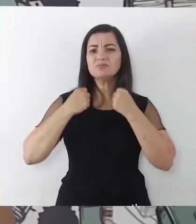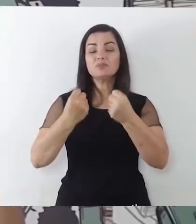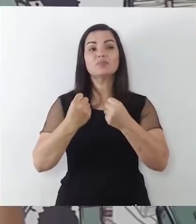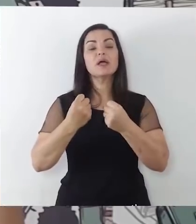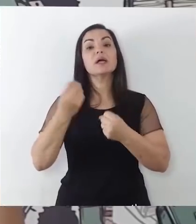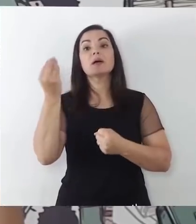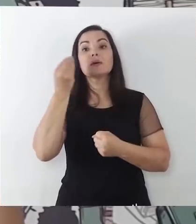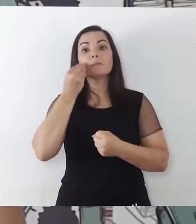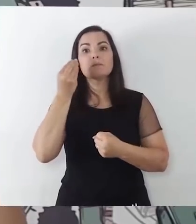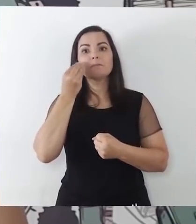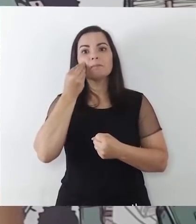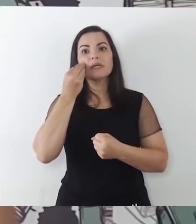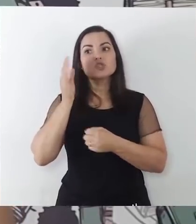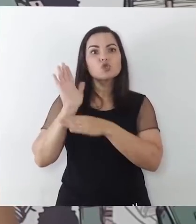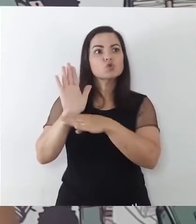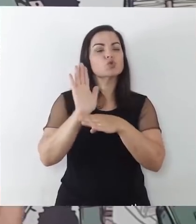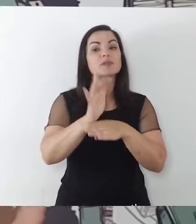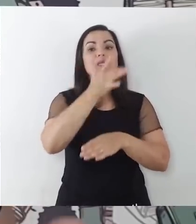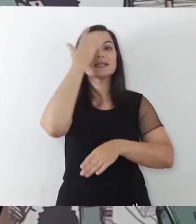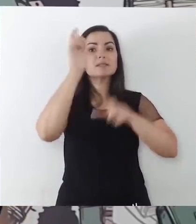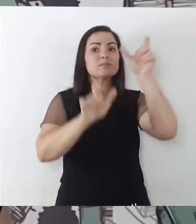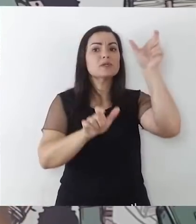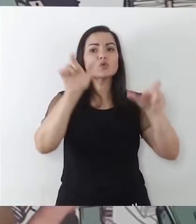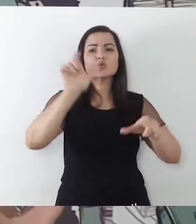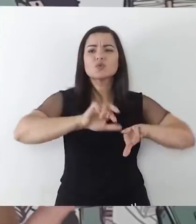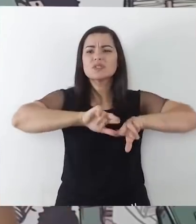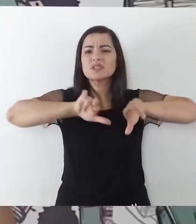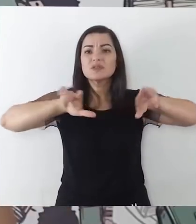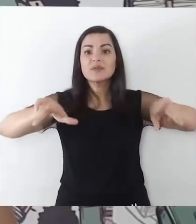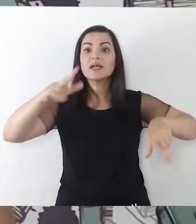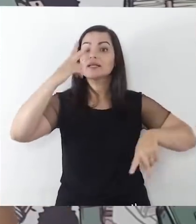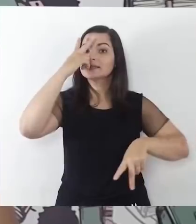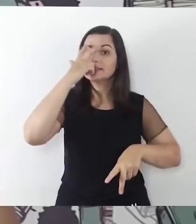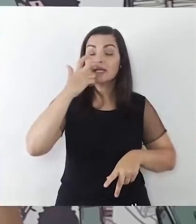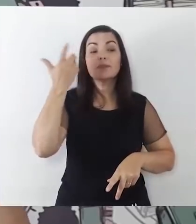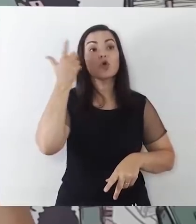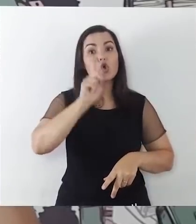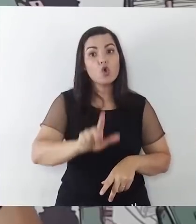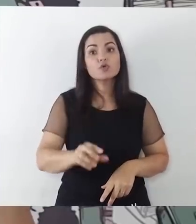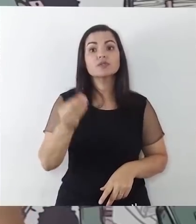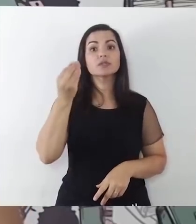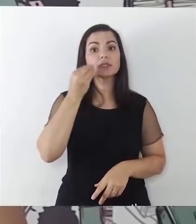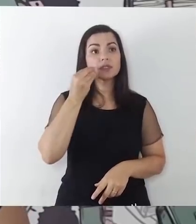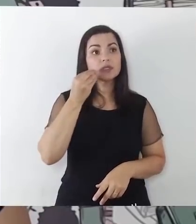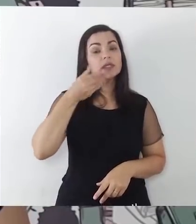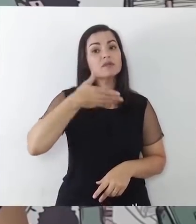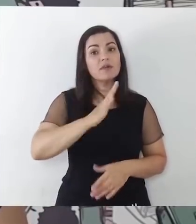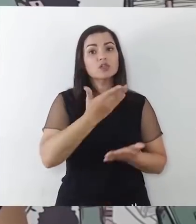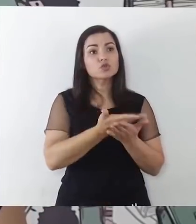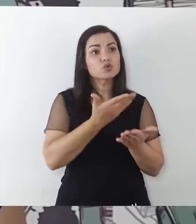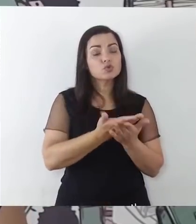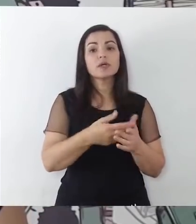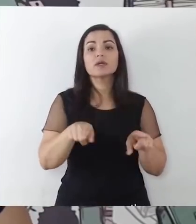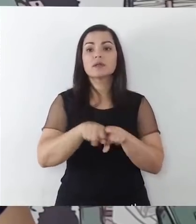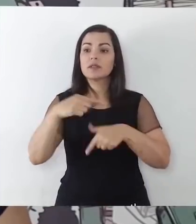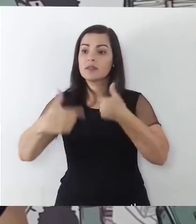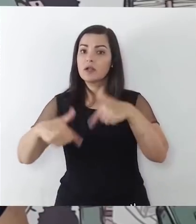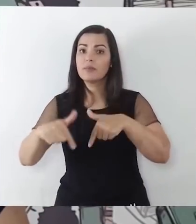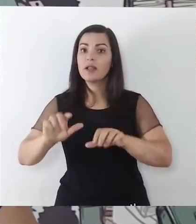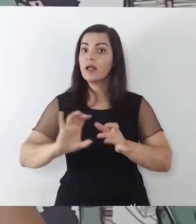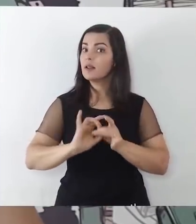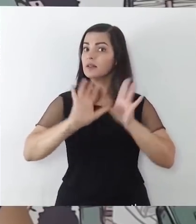o conceito que eu vou te contar aqui. É um conceito que está de acordo com a Organização Mundial da Saúde, que vocês